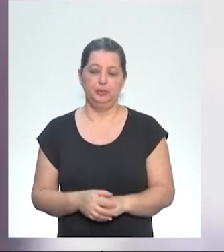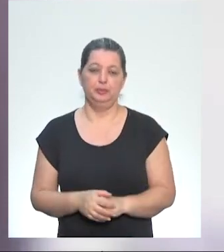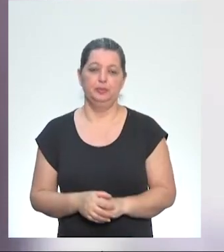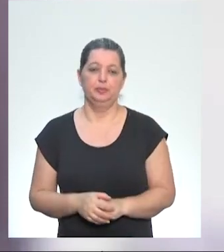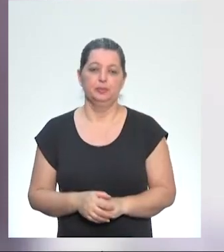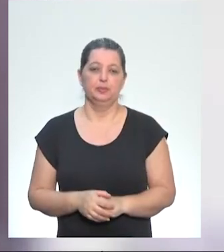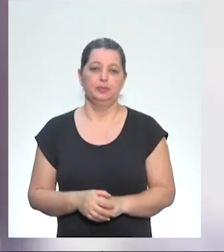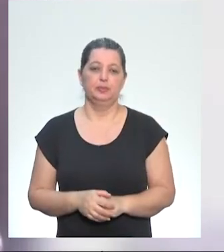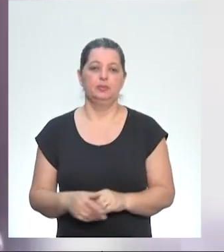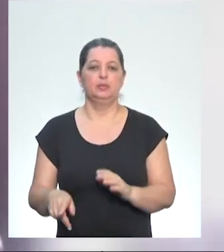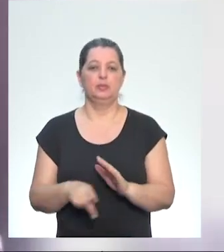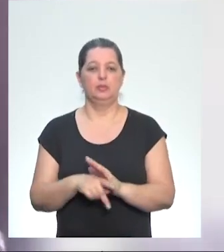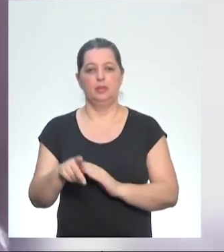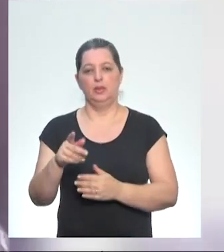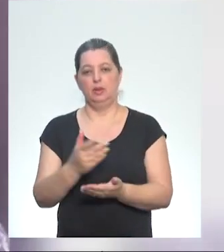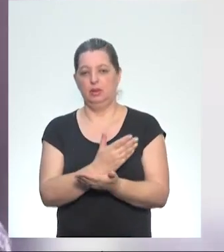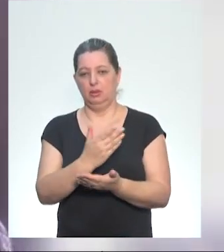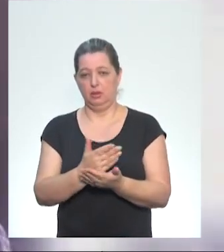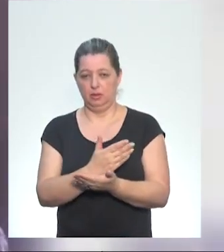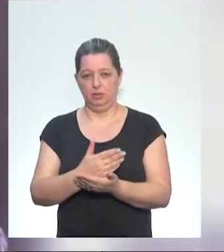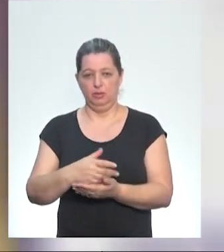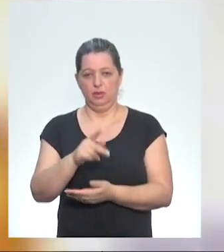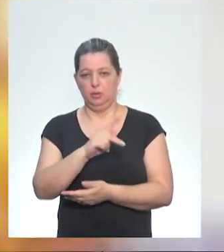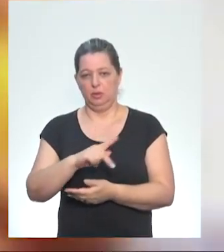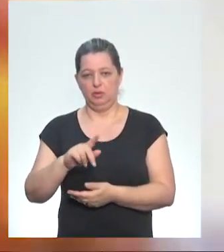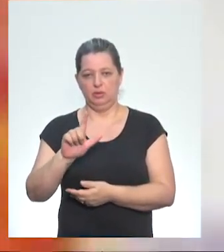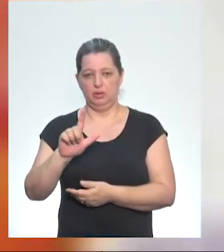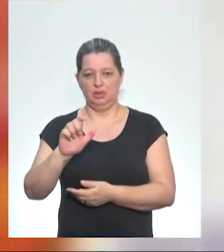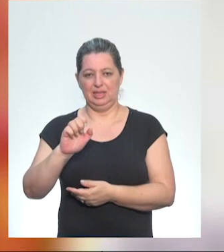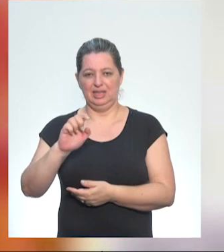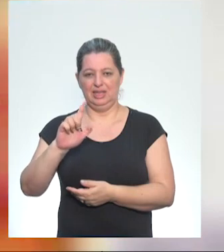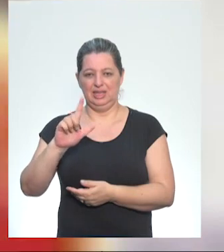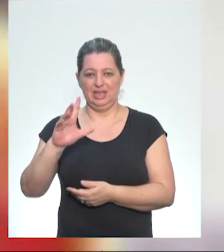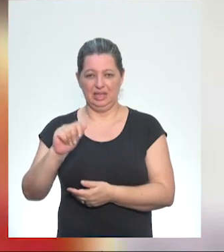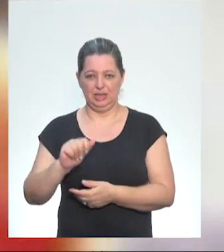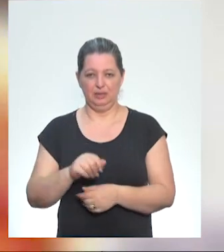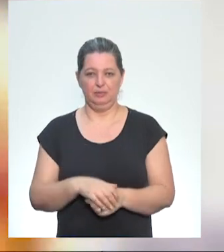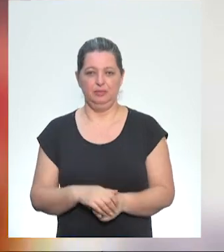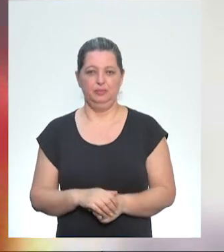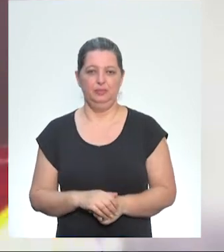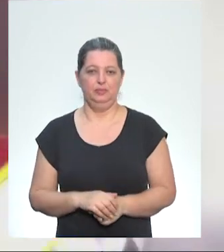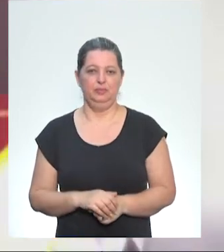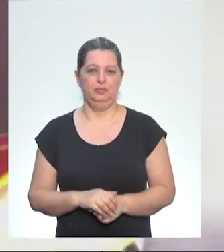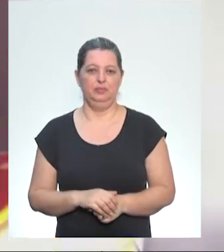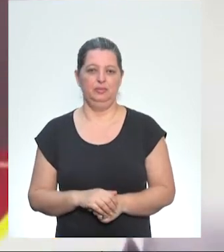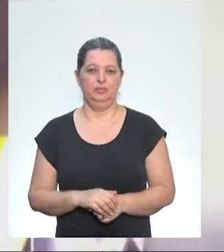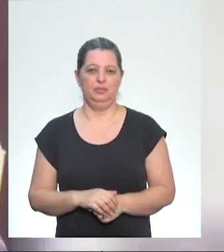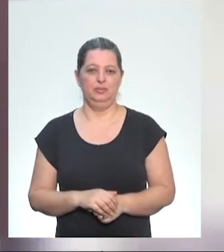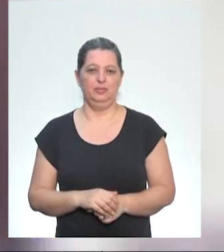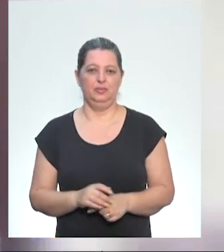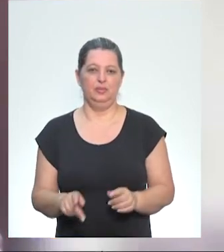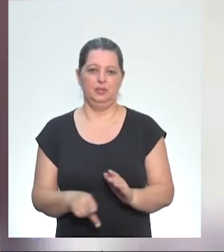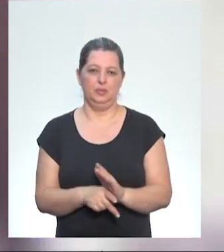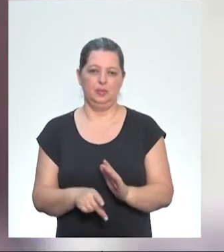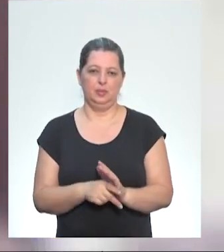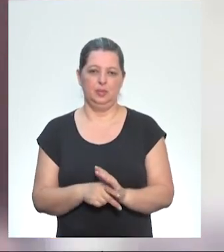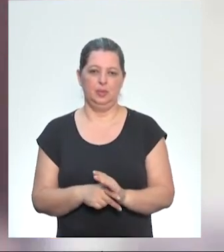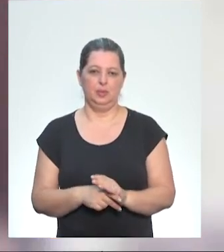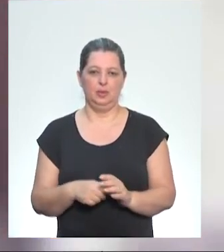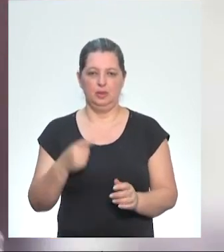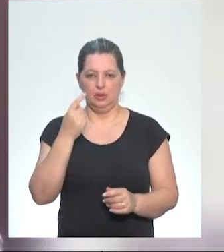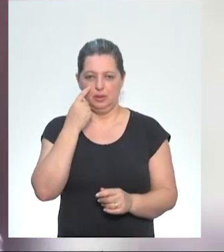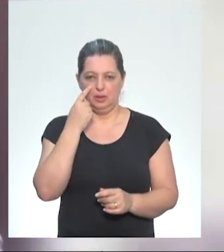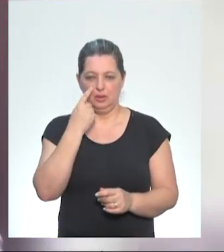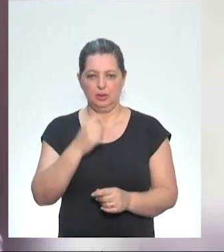da professora Leila, que é a África em sala de aula, e agora com borradinho não dá para ver, eu acho que aqui dá